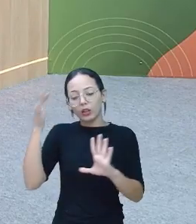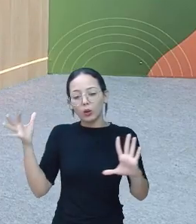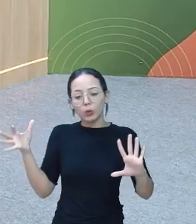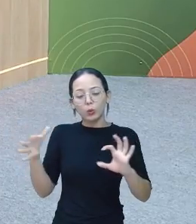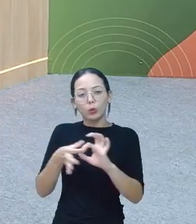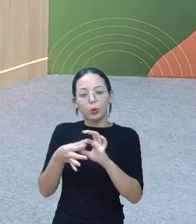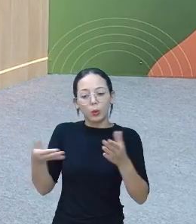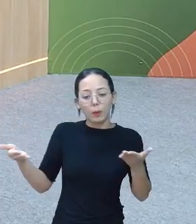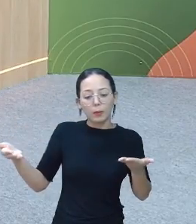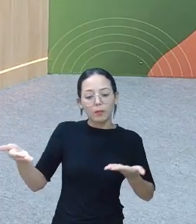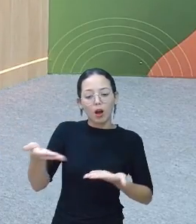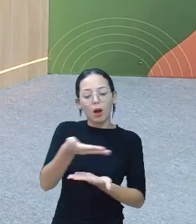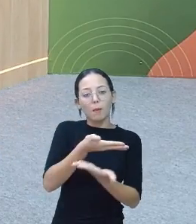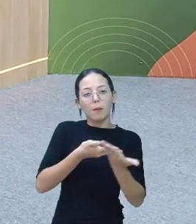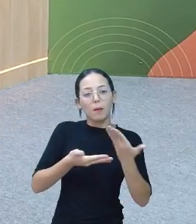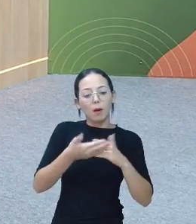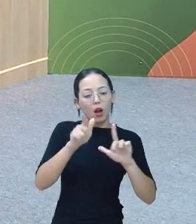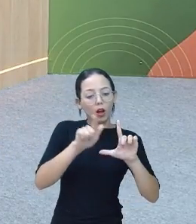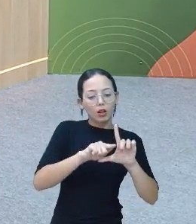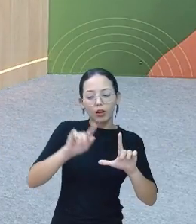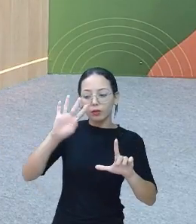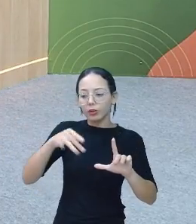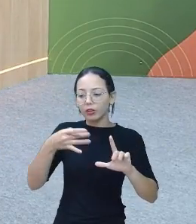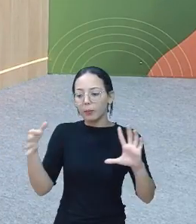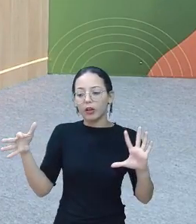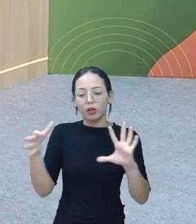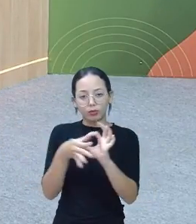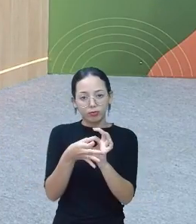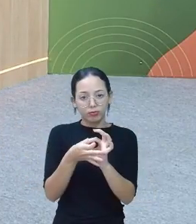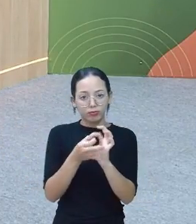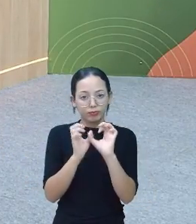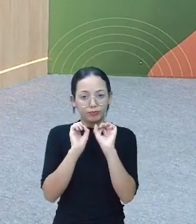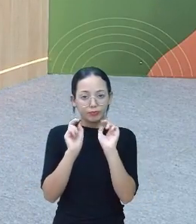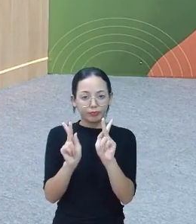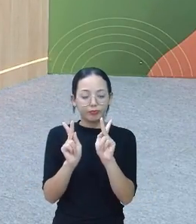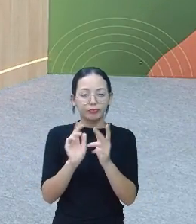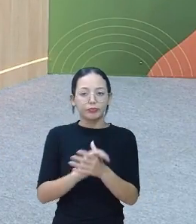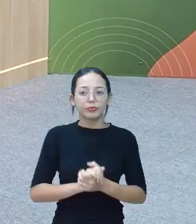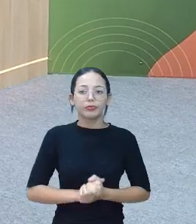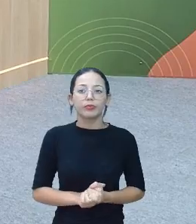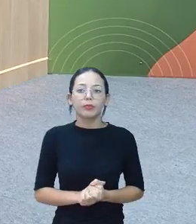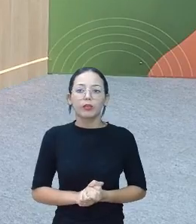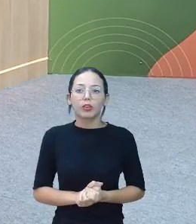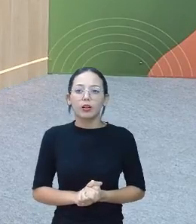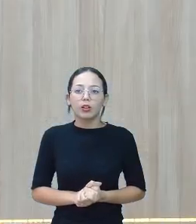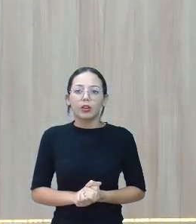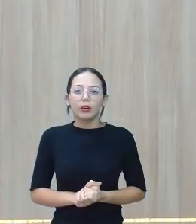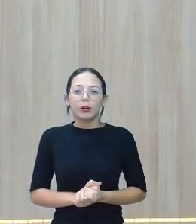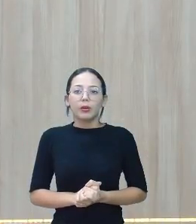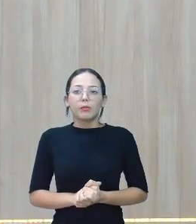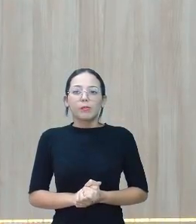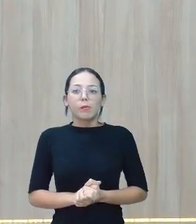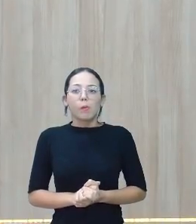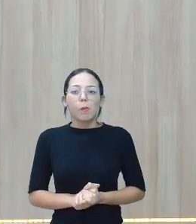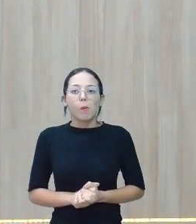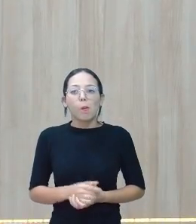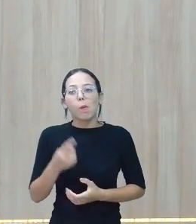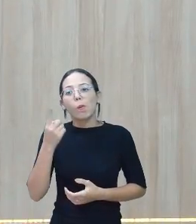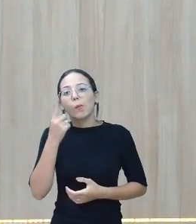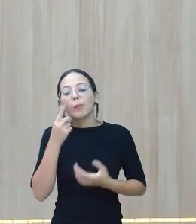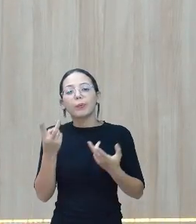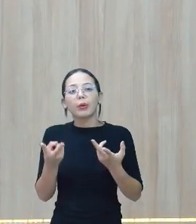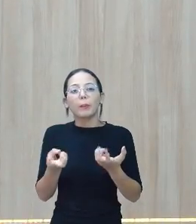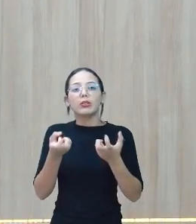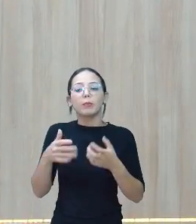relação entre gráfico e tabela que a gente estabeleceu aí, tá certo? Então, a gente vai perceber dentro do